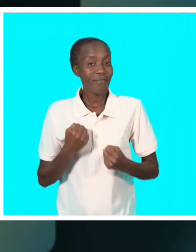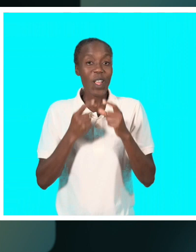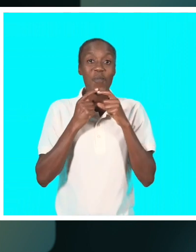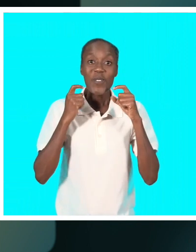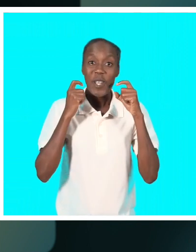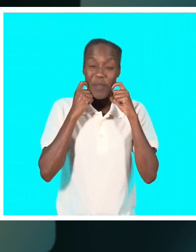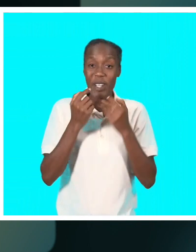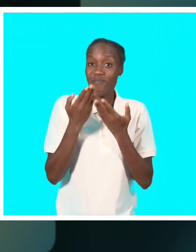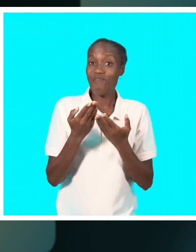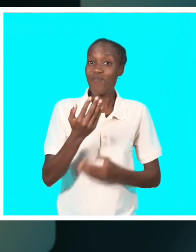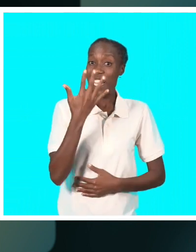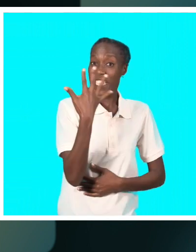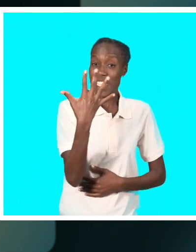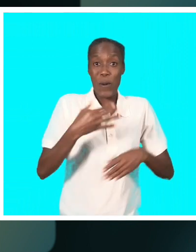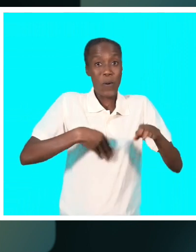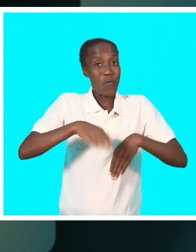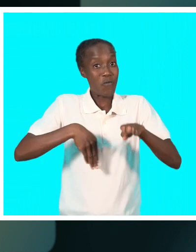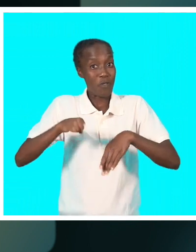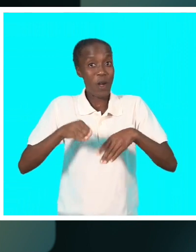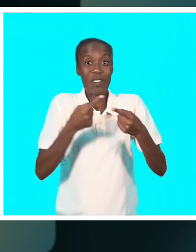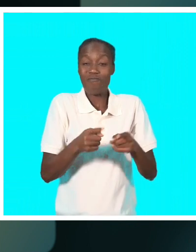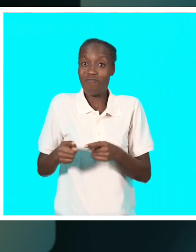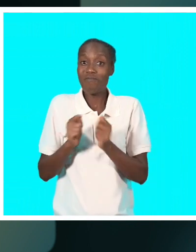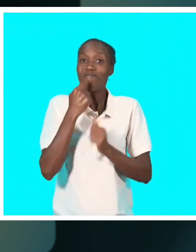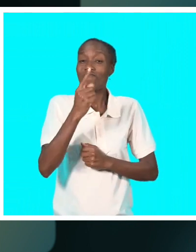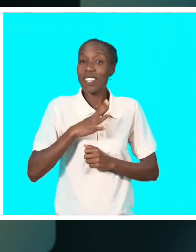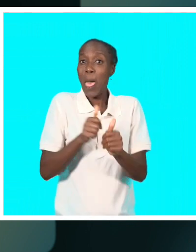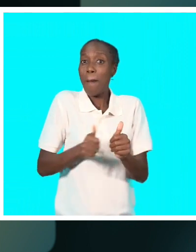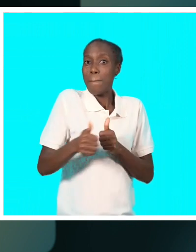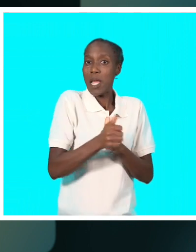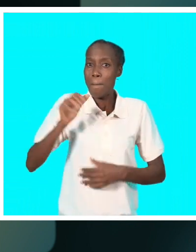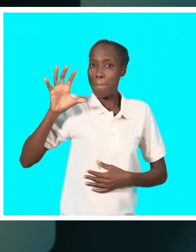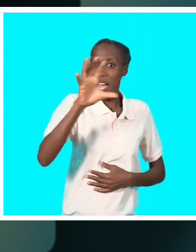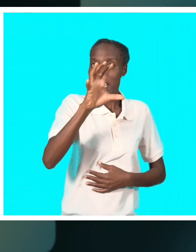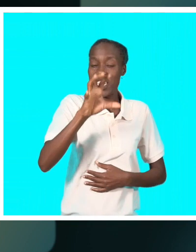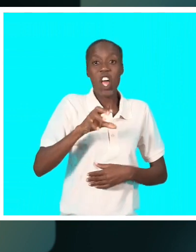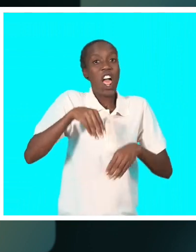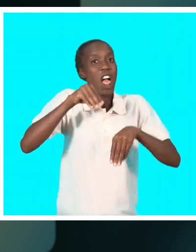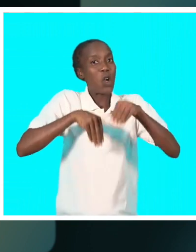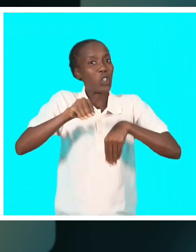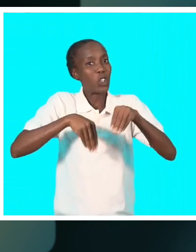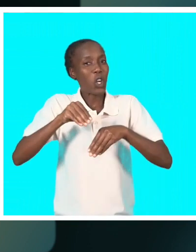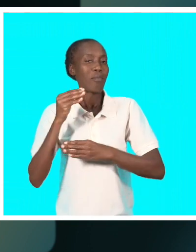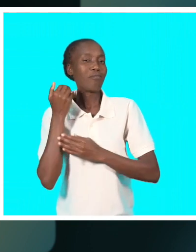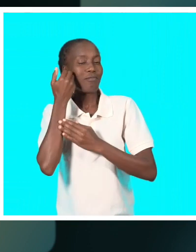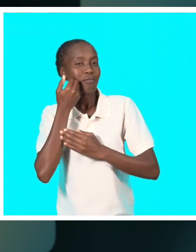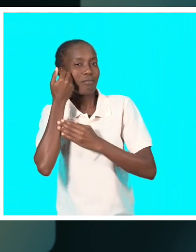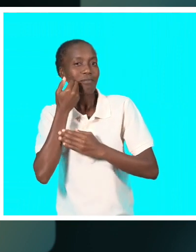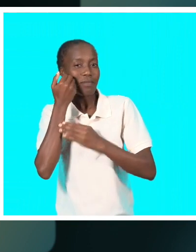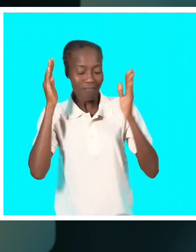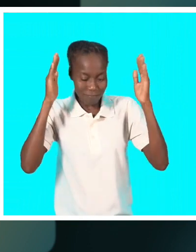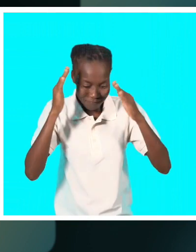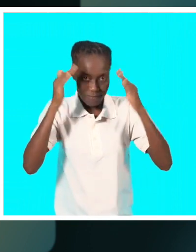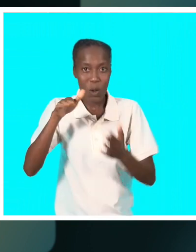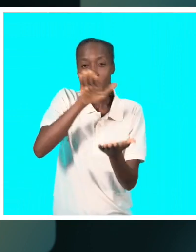Atletas moçambicanos de 5 modalidades vão representar o país nos Jogos da Solidariedade Islâmica,